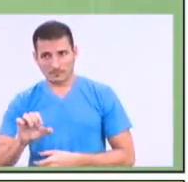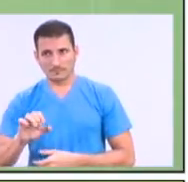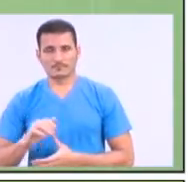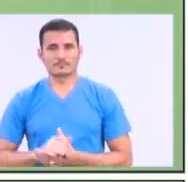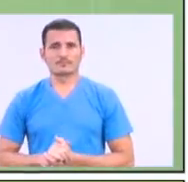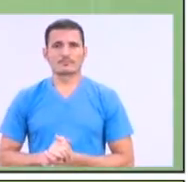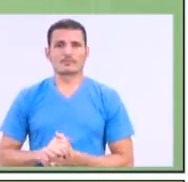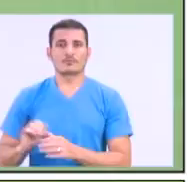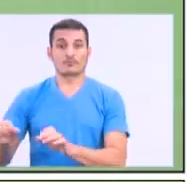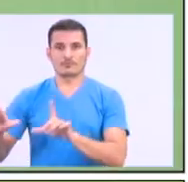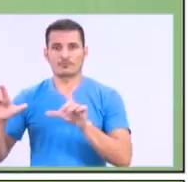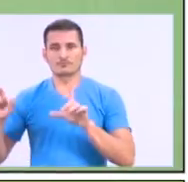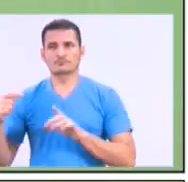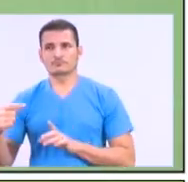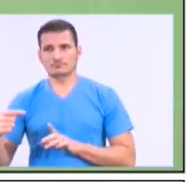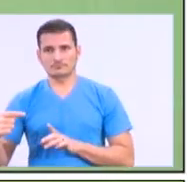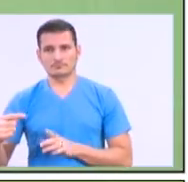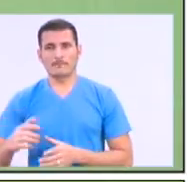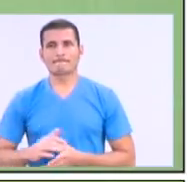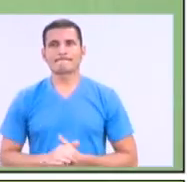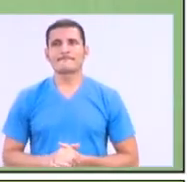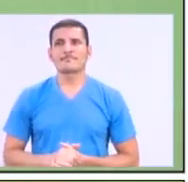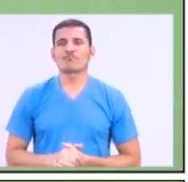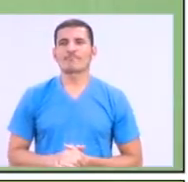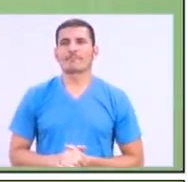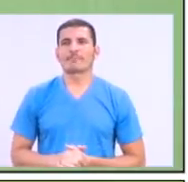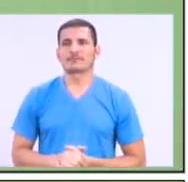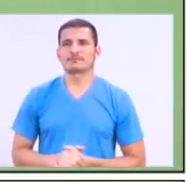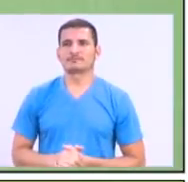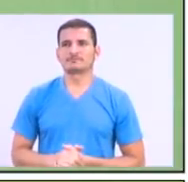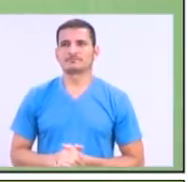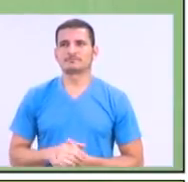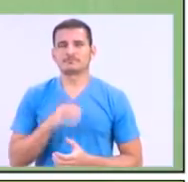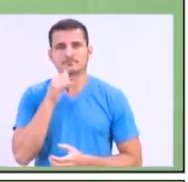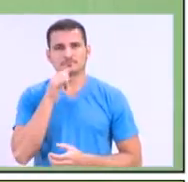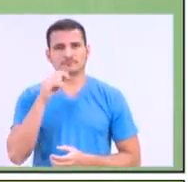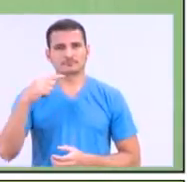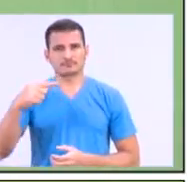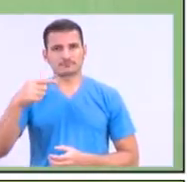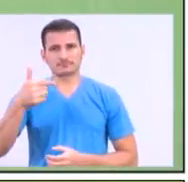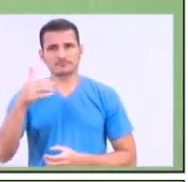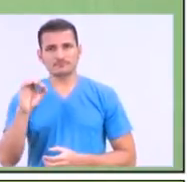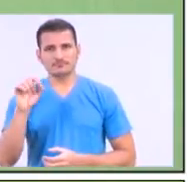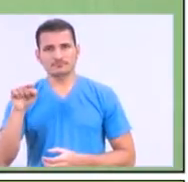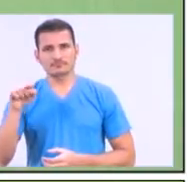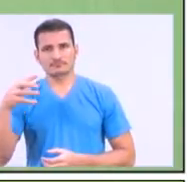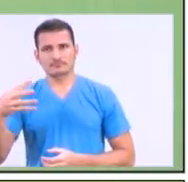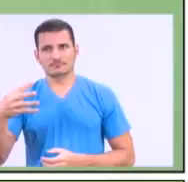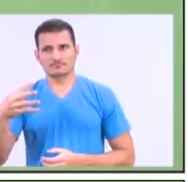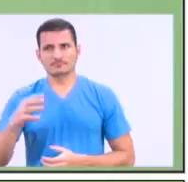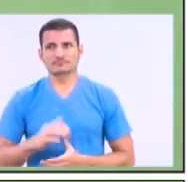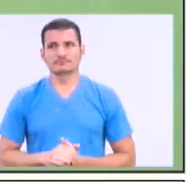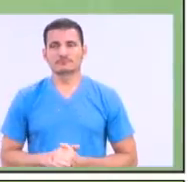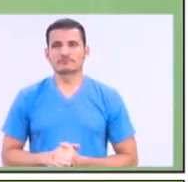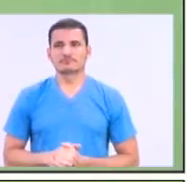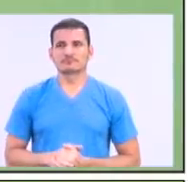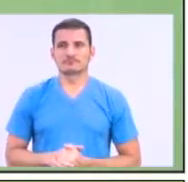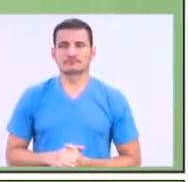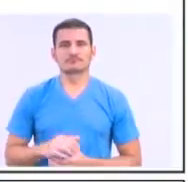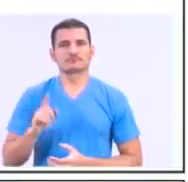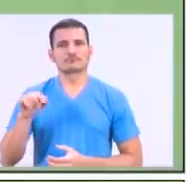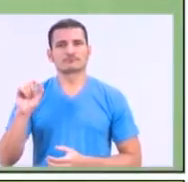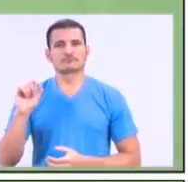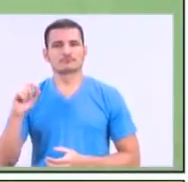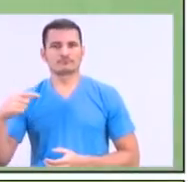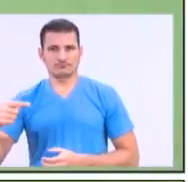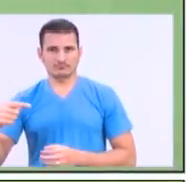seria o resultado real? Né? Se a gente está trabalhando com menos 20.4, né, o resultado final na tela seria o valor é